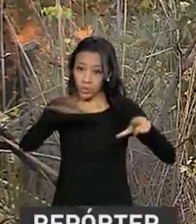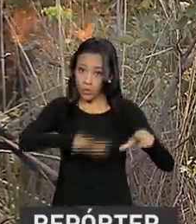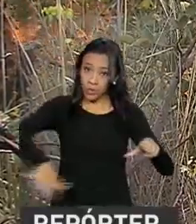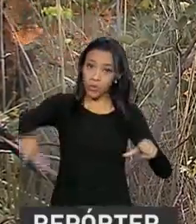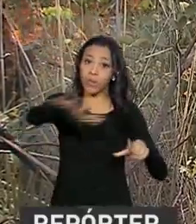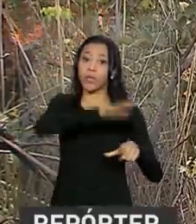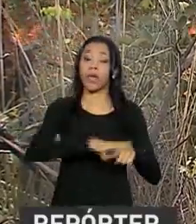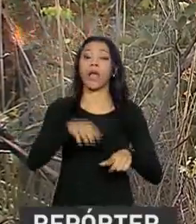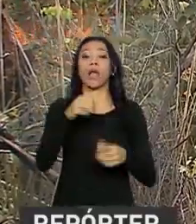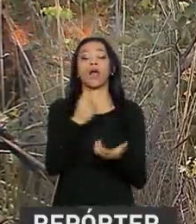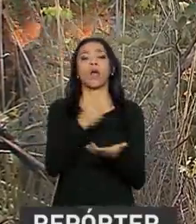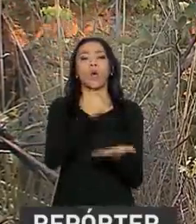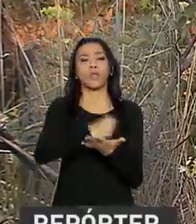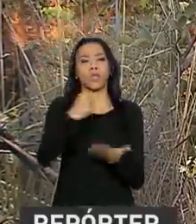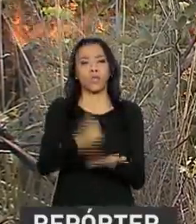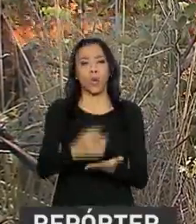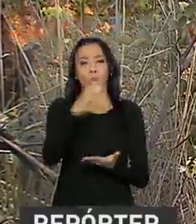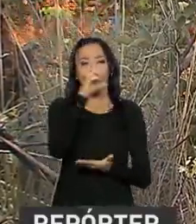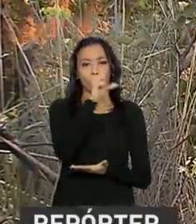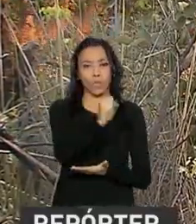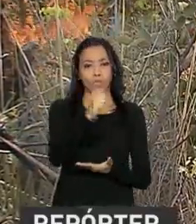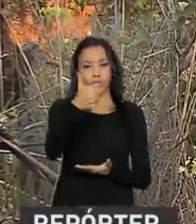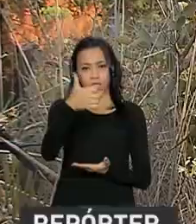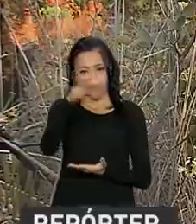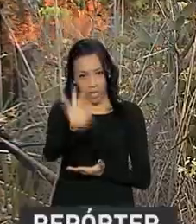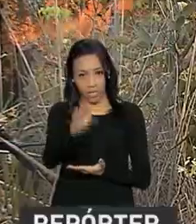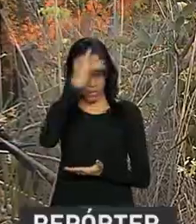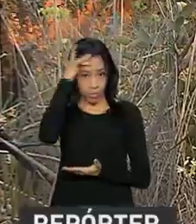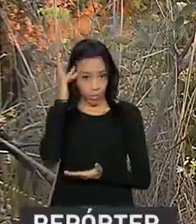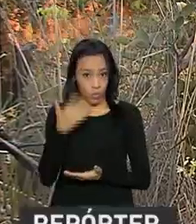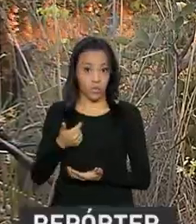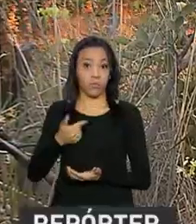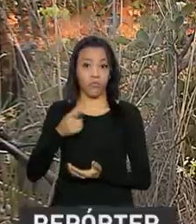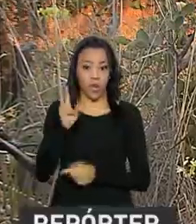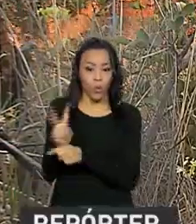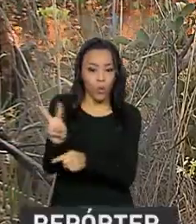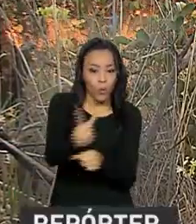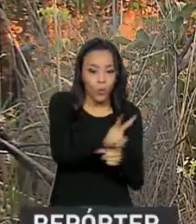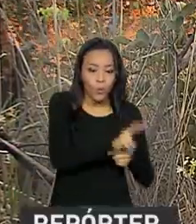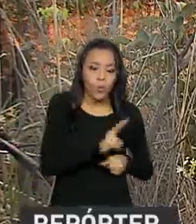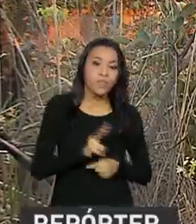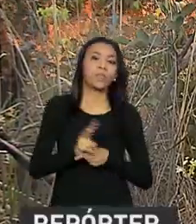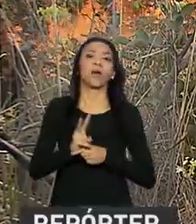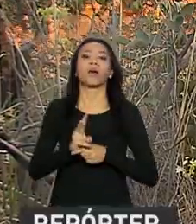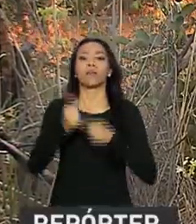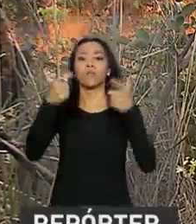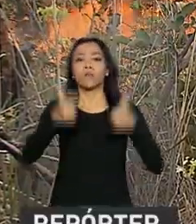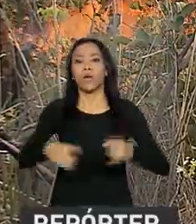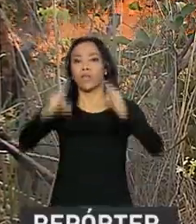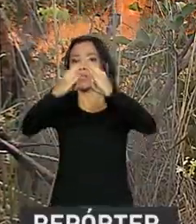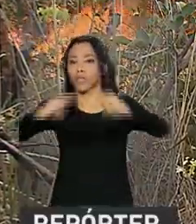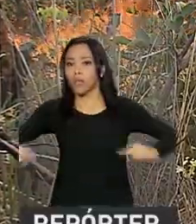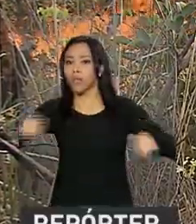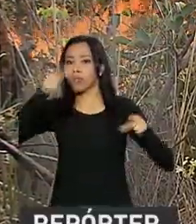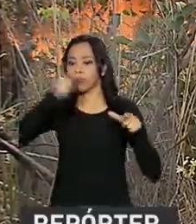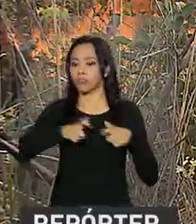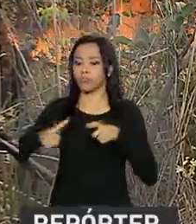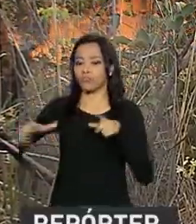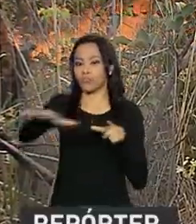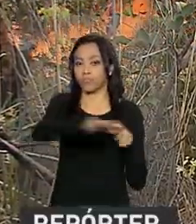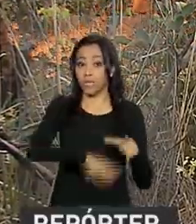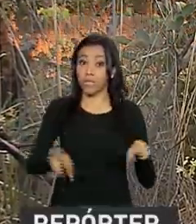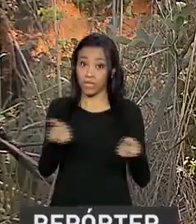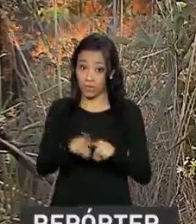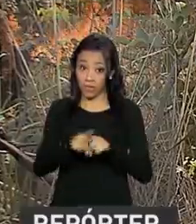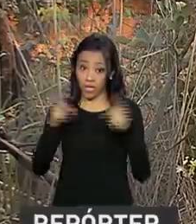ano 810 brigadistas que vão atuar em unidades de preservação, assentamentos e reservas indígenas. Além de combater